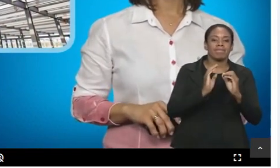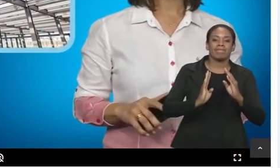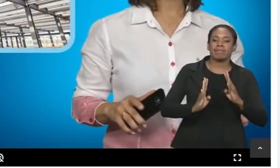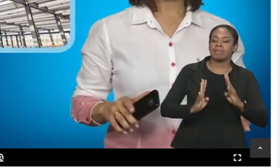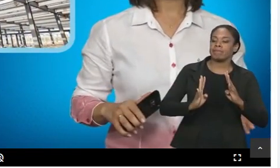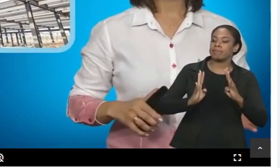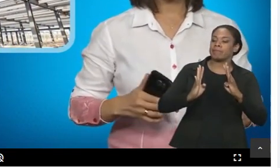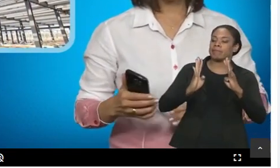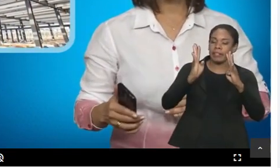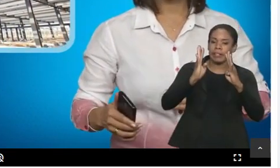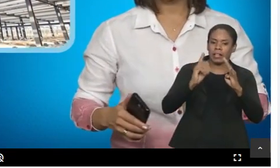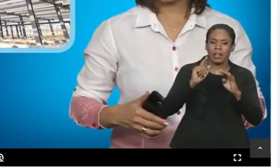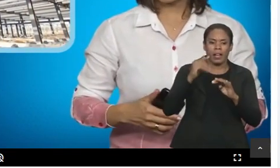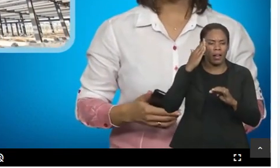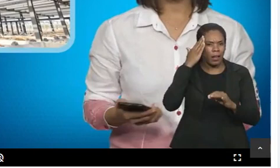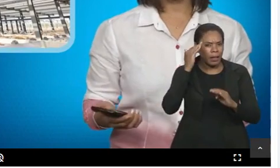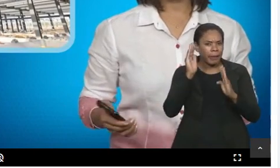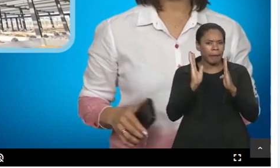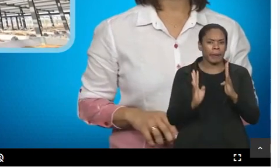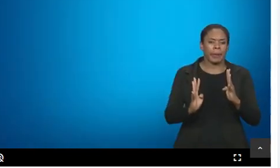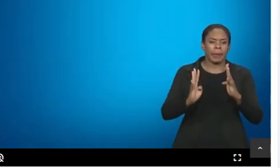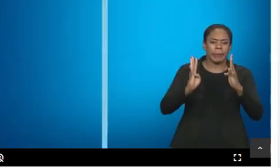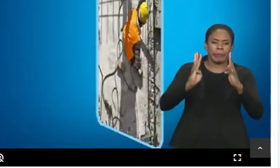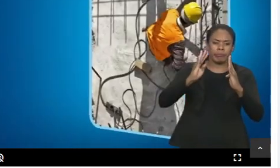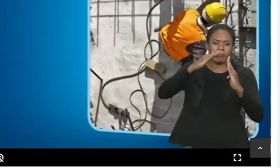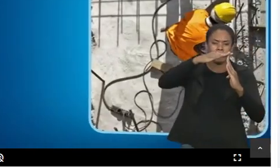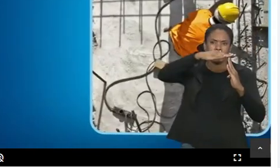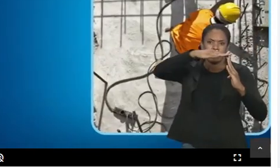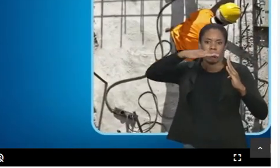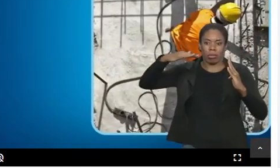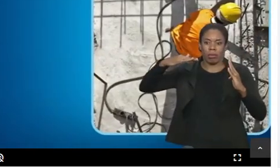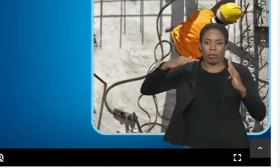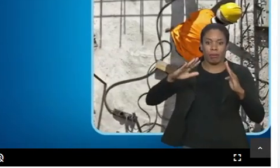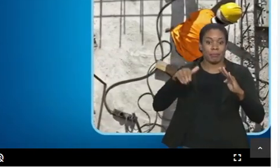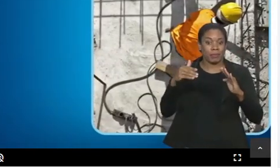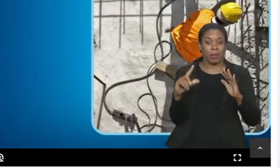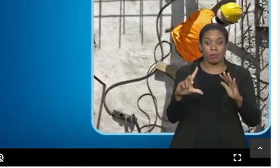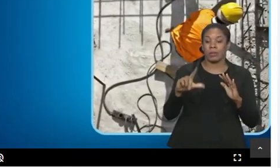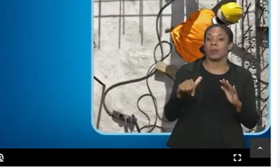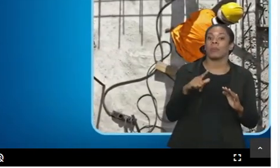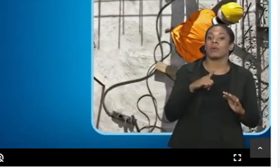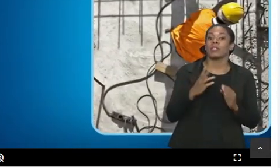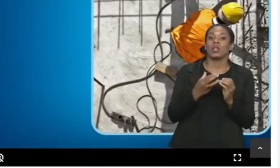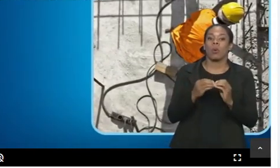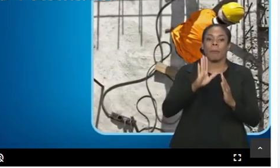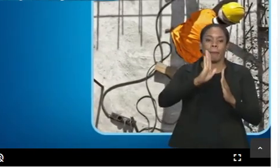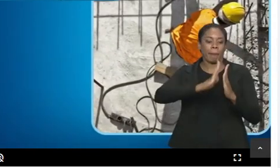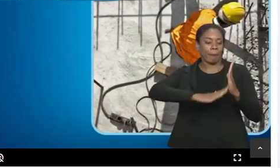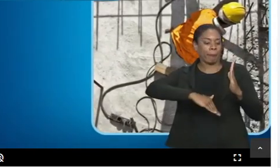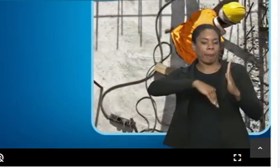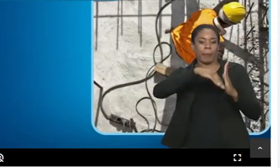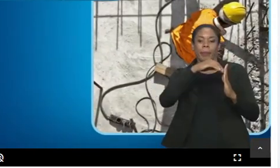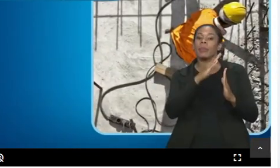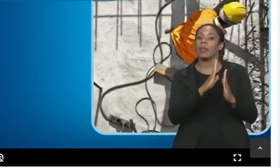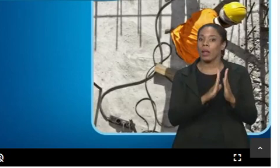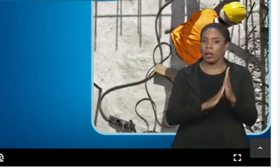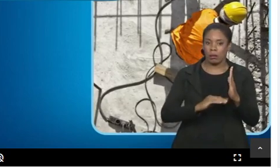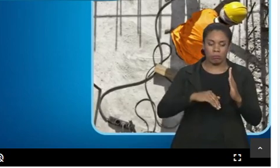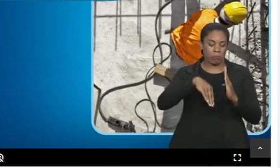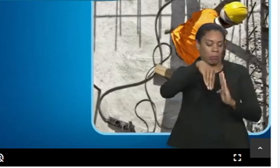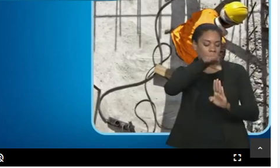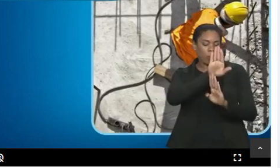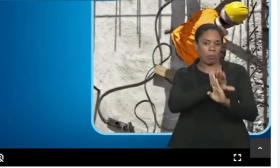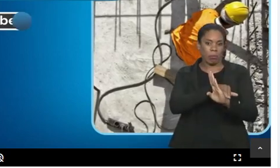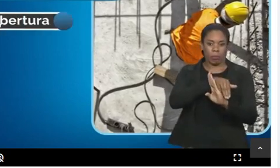construção. Você sabe, laje, pilar, viga. Depois disso, vem os elementos de vedação, como a alvenaria de blocos